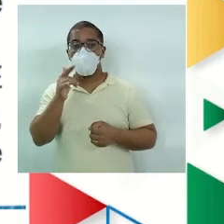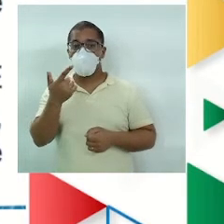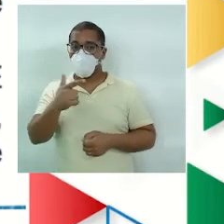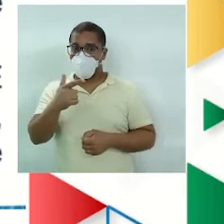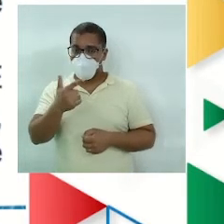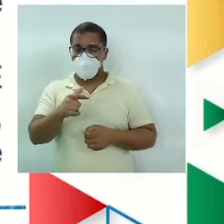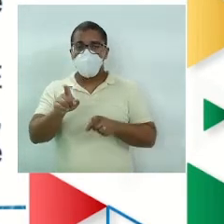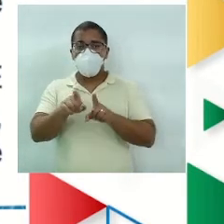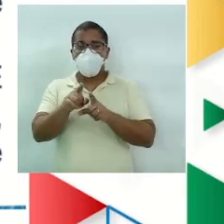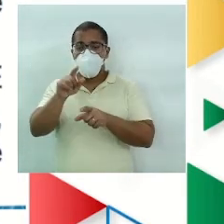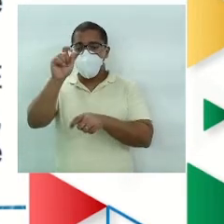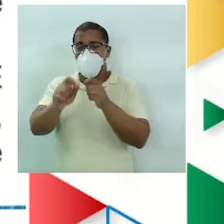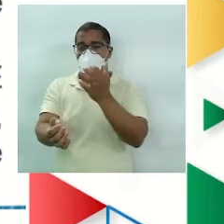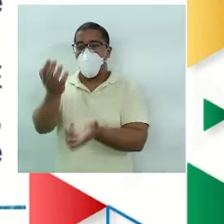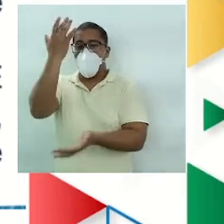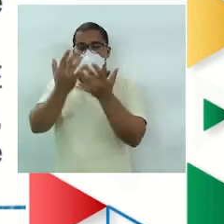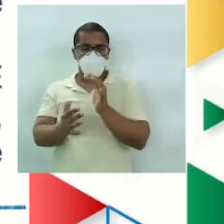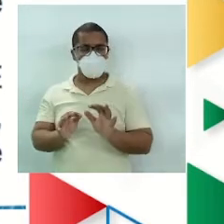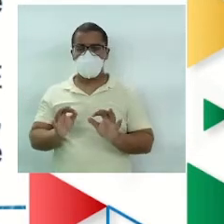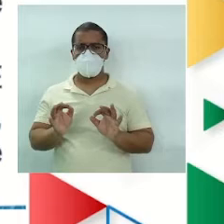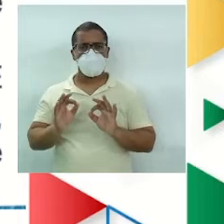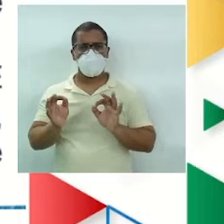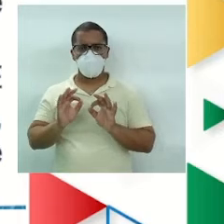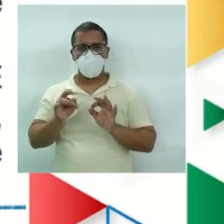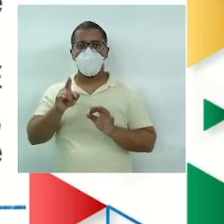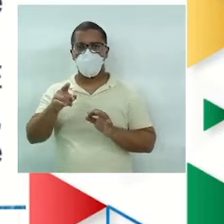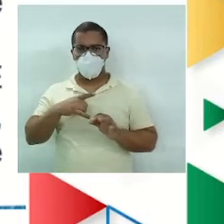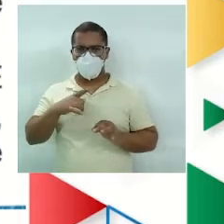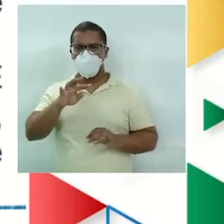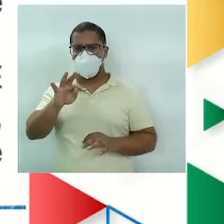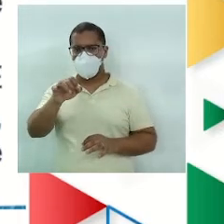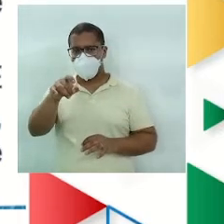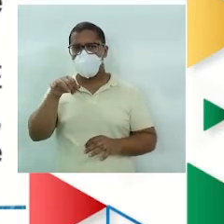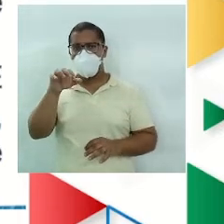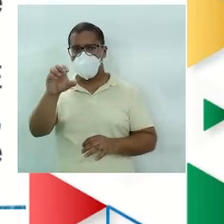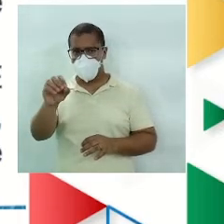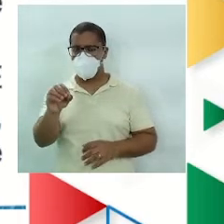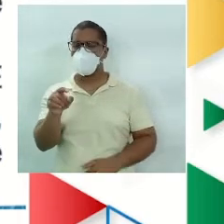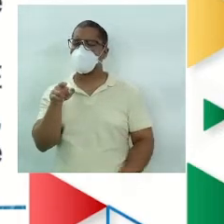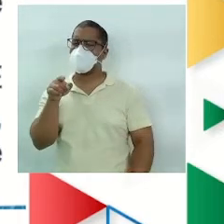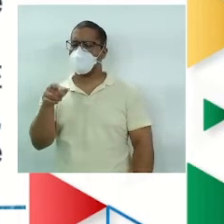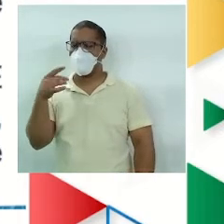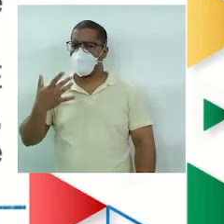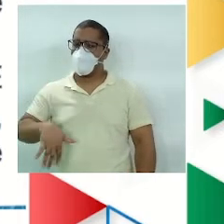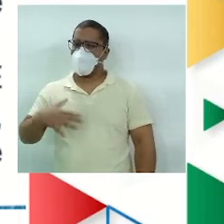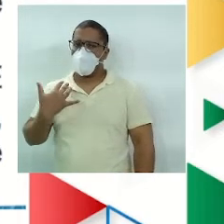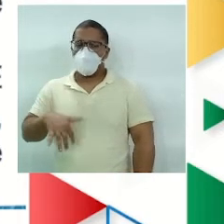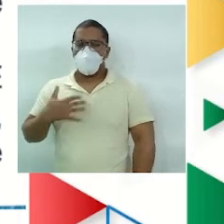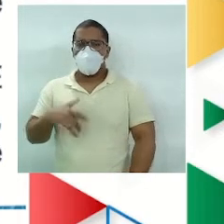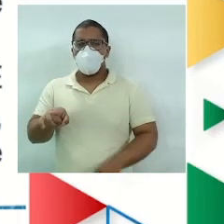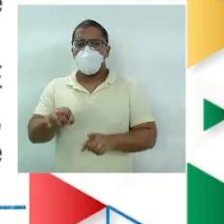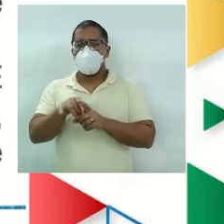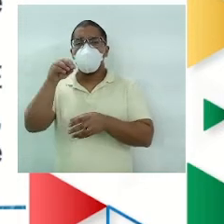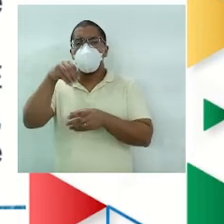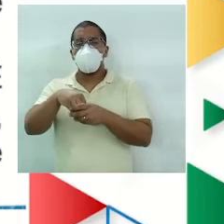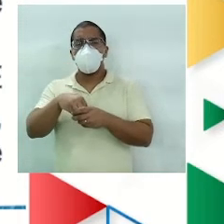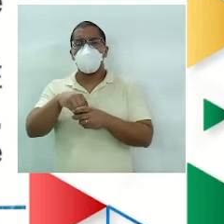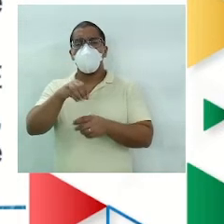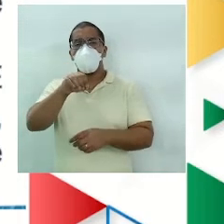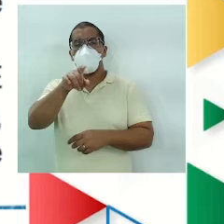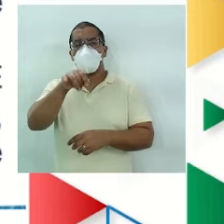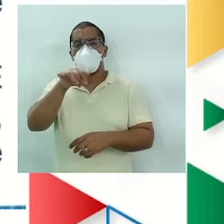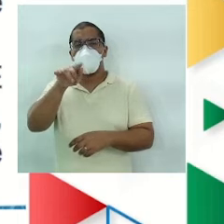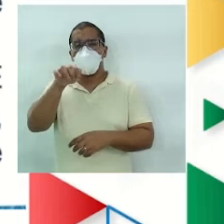dizer, não inflamável, ele não pega fogo, altamente tóxico, existe uma toxicidade muito grande, formado por oxigênio e